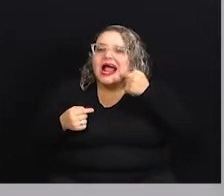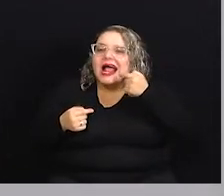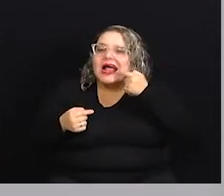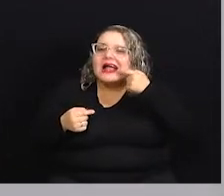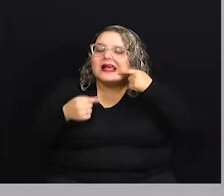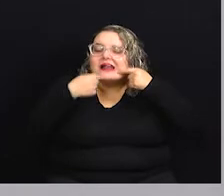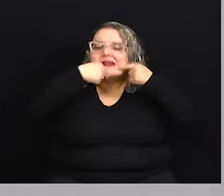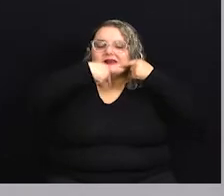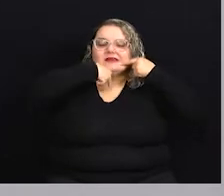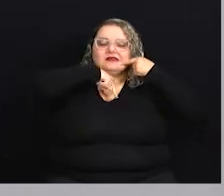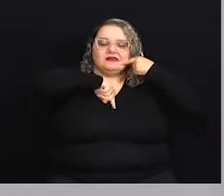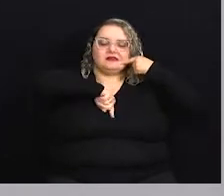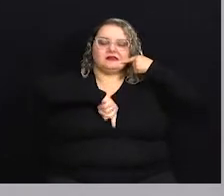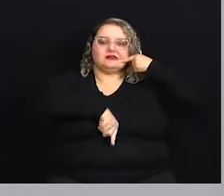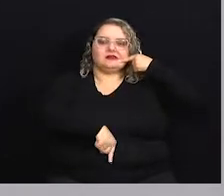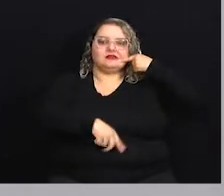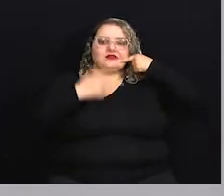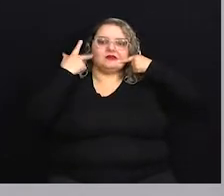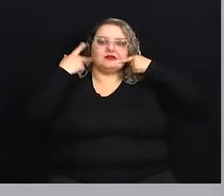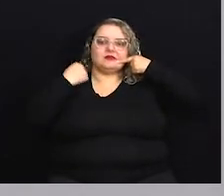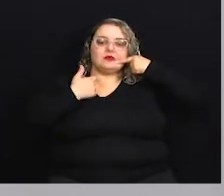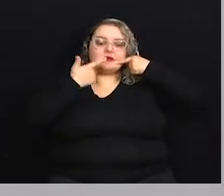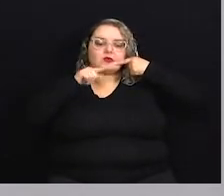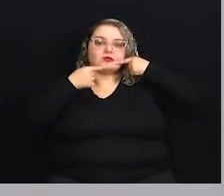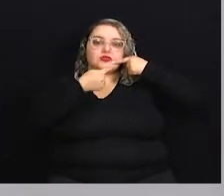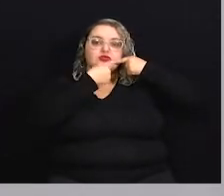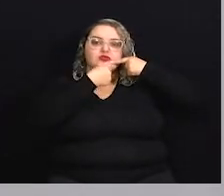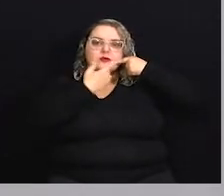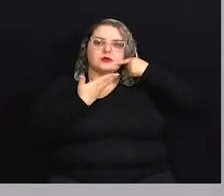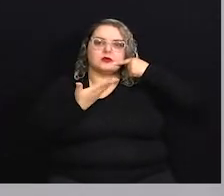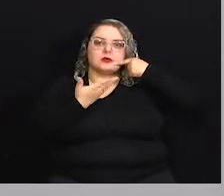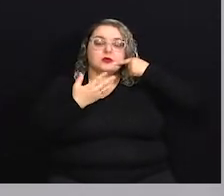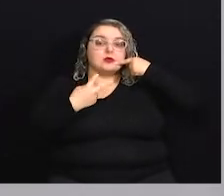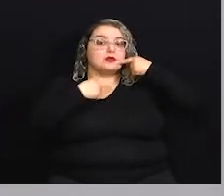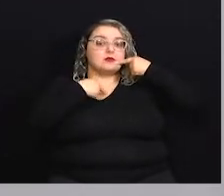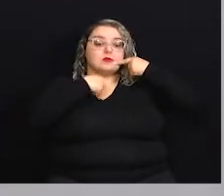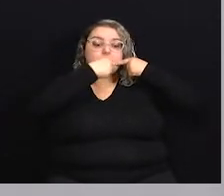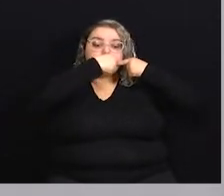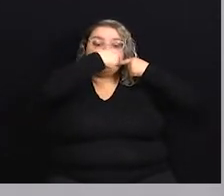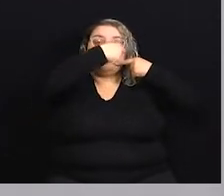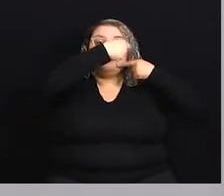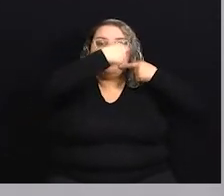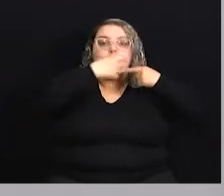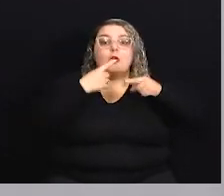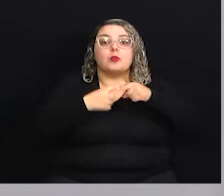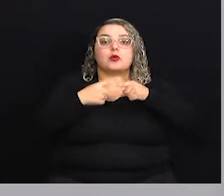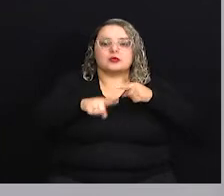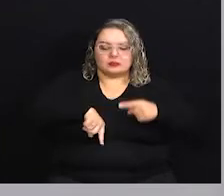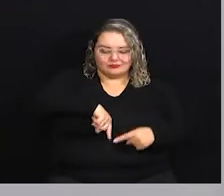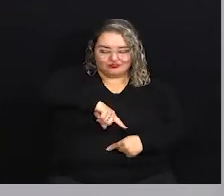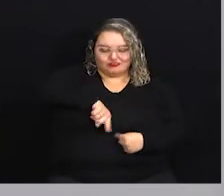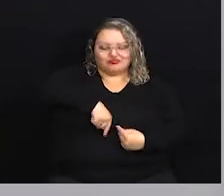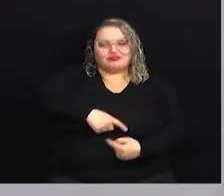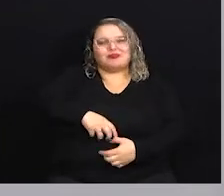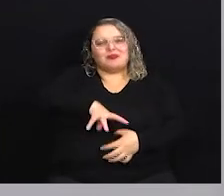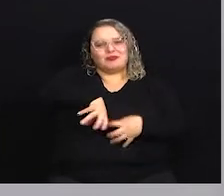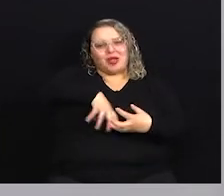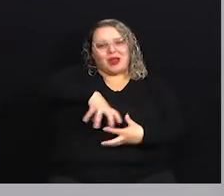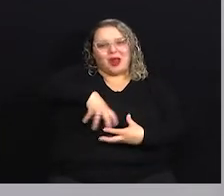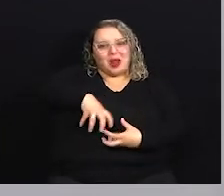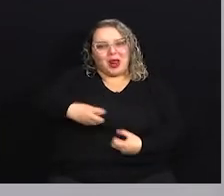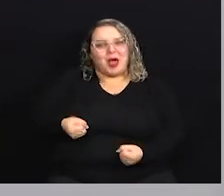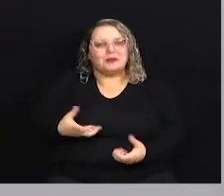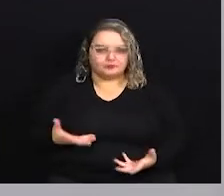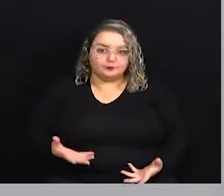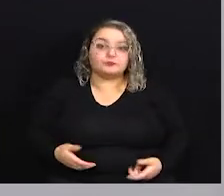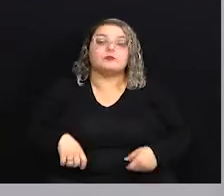base da língua, algum dente, e percorre o restante o trato gastrointestinal. Só que a gente não pode simplesmente puxá-lo, porque ele já preguiou o restante das